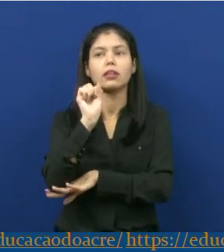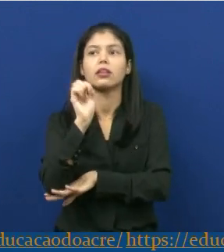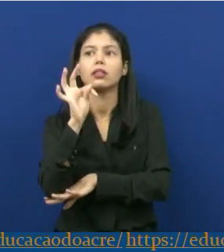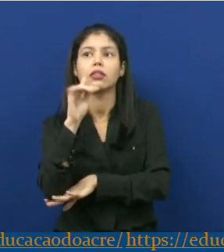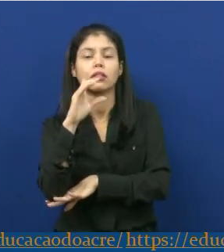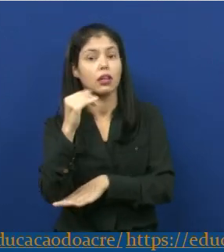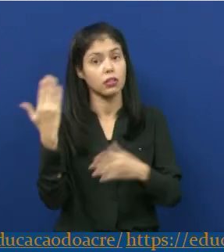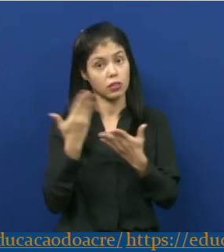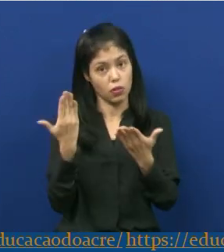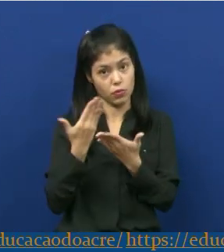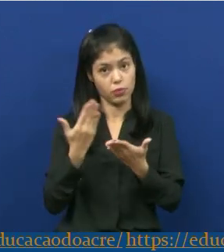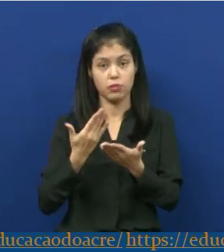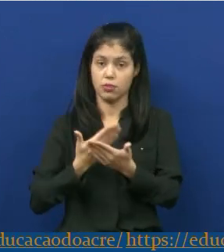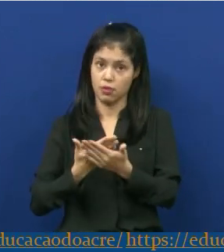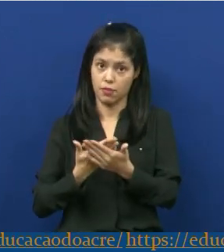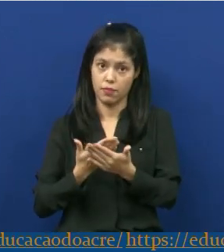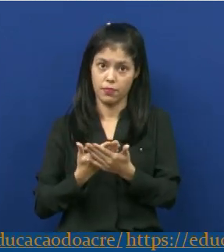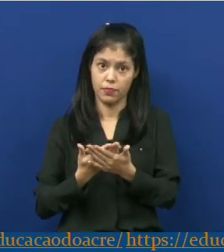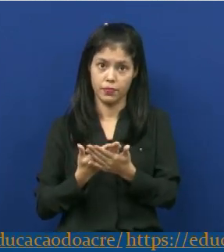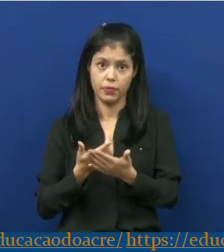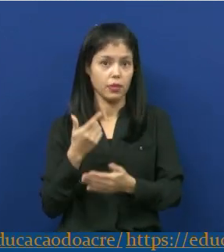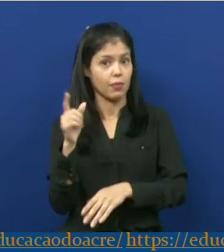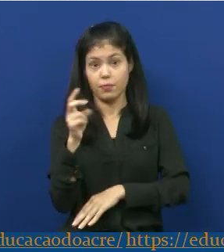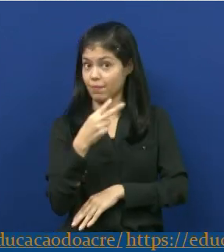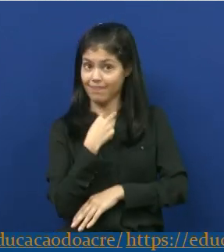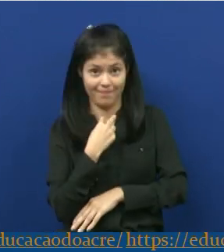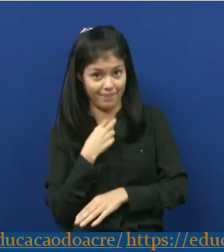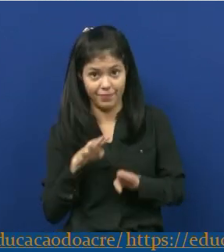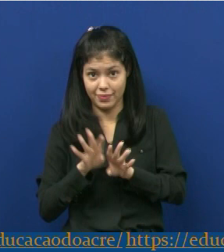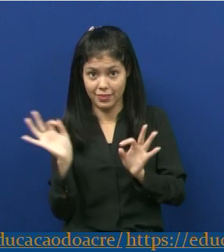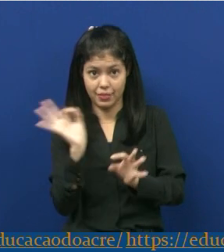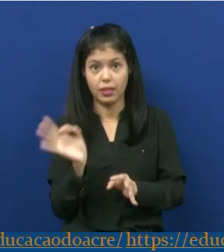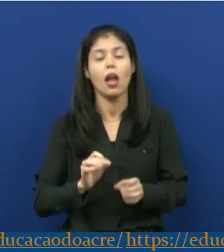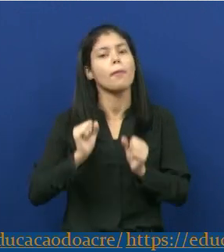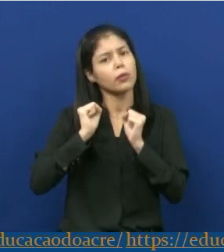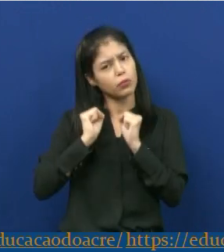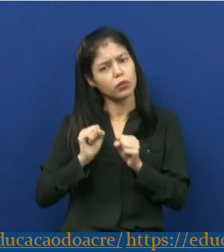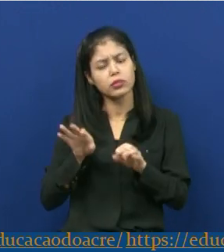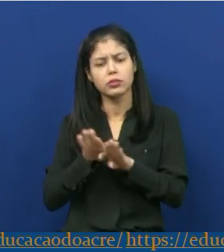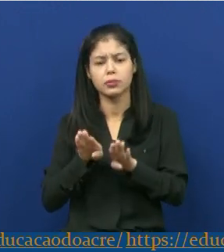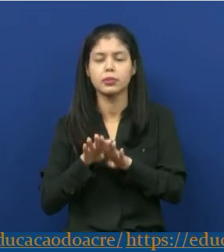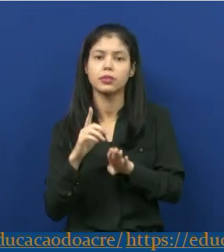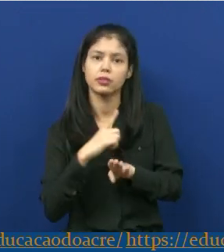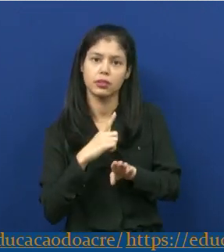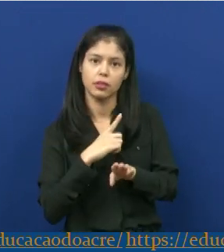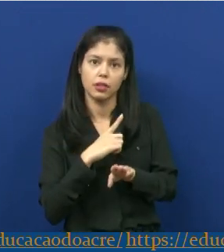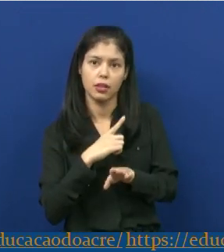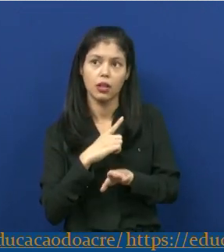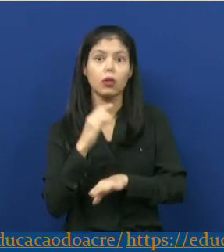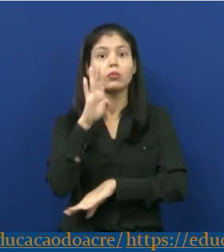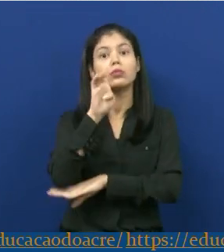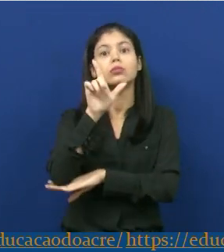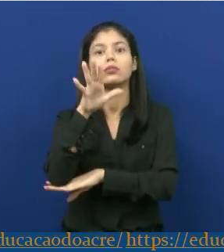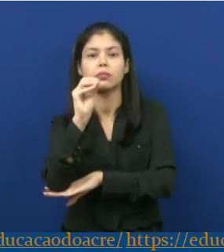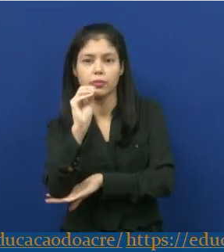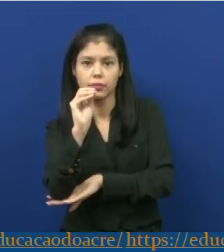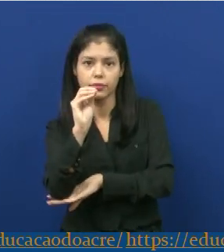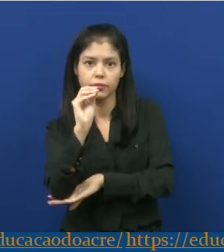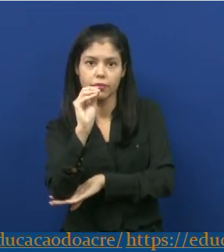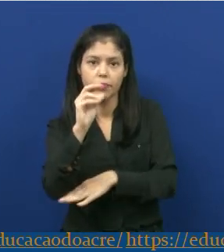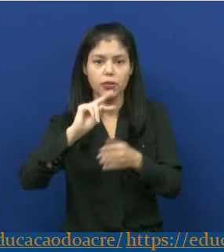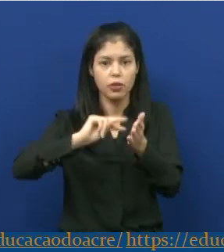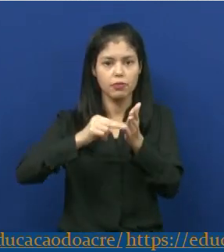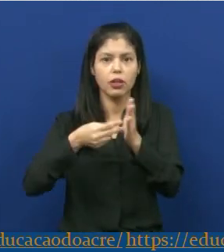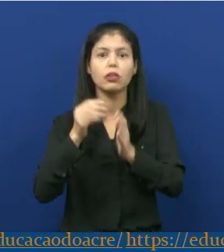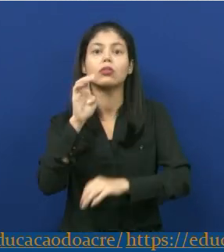nessa aula de hoje não tem a ver, mas a gente pode tomar como preceito a questão do belo. A questão